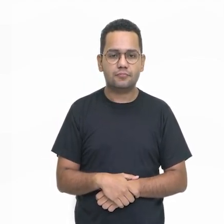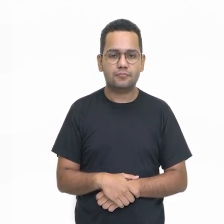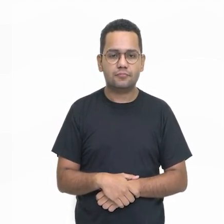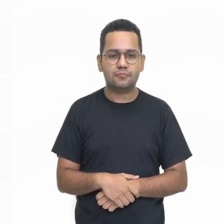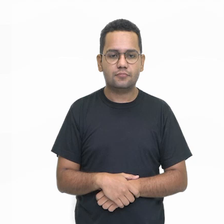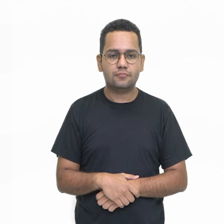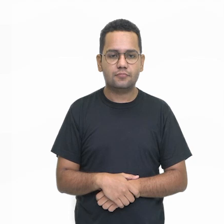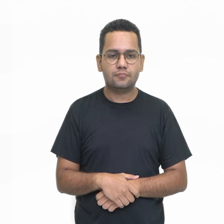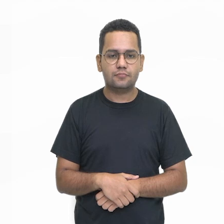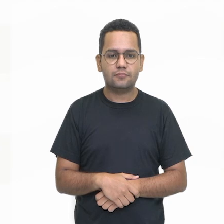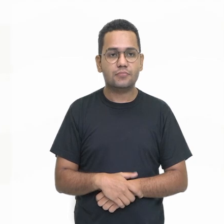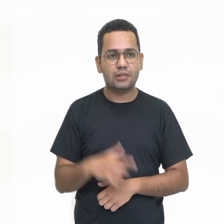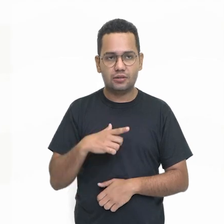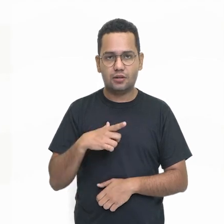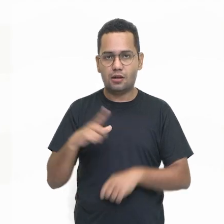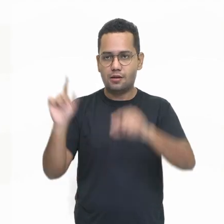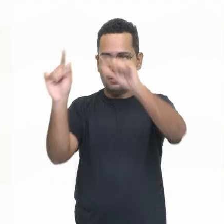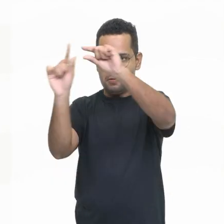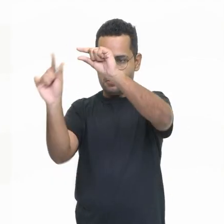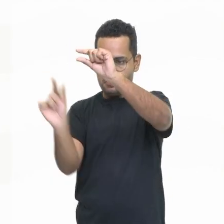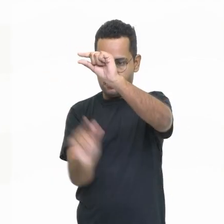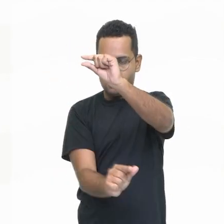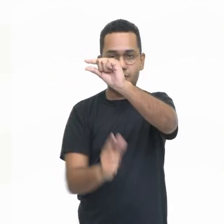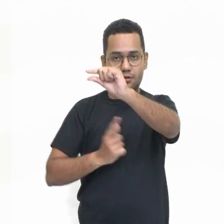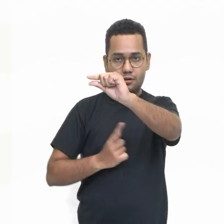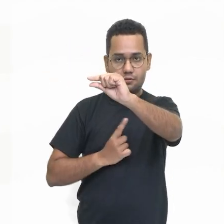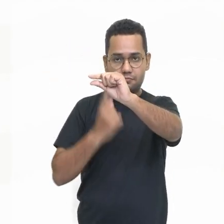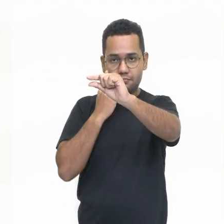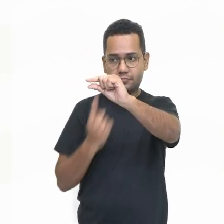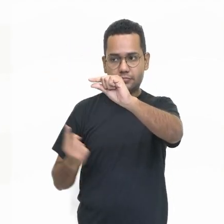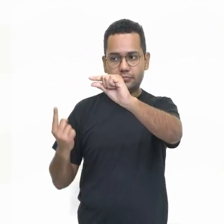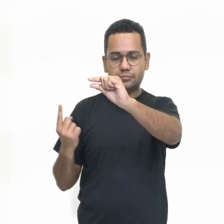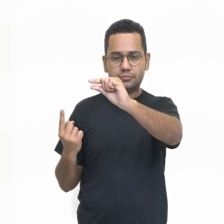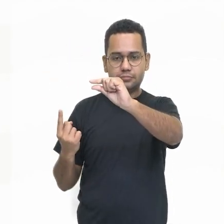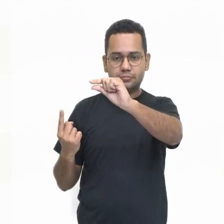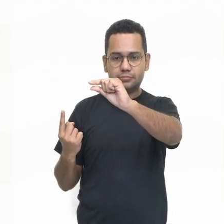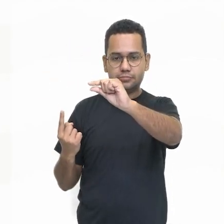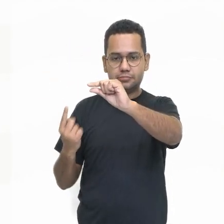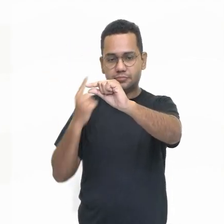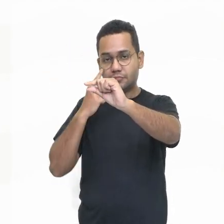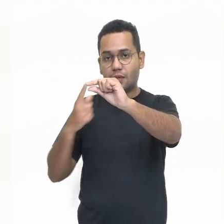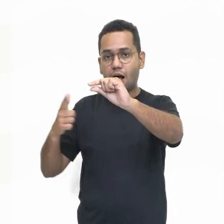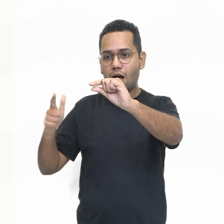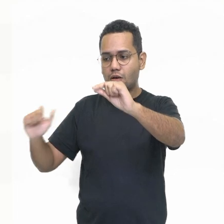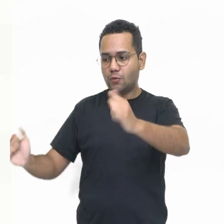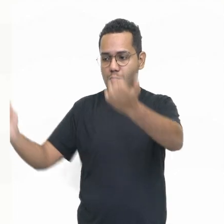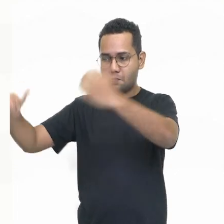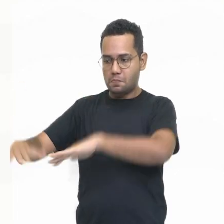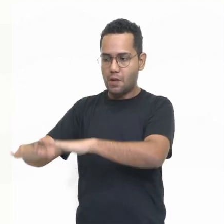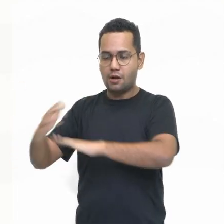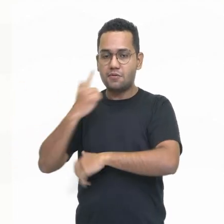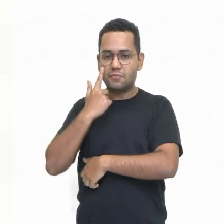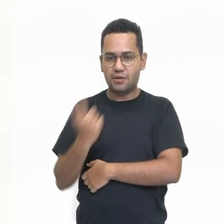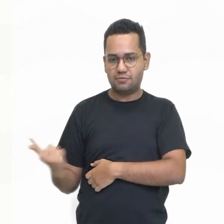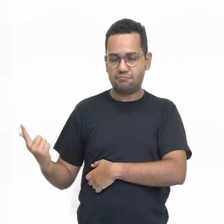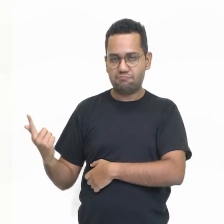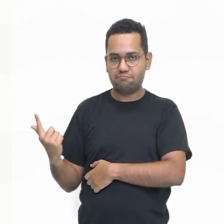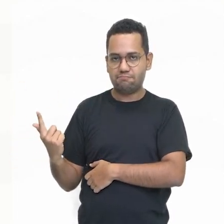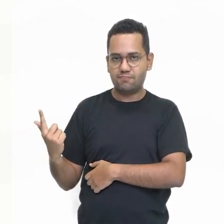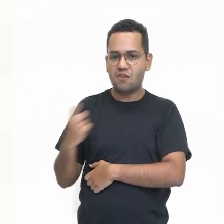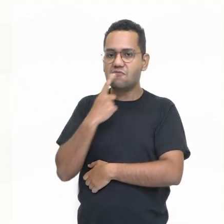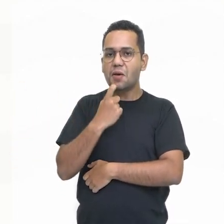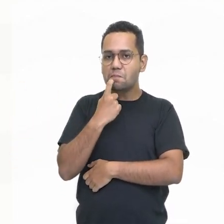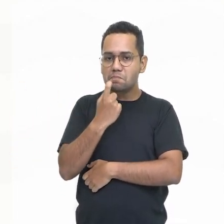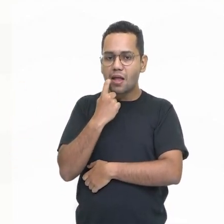desde a parte litorânea até a região aqui em alto mar, né? Onde vocês podem observar que